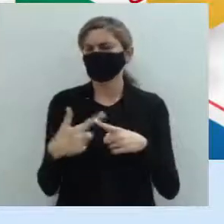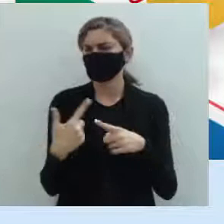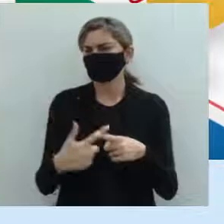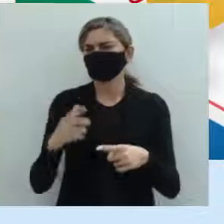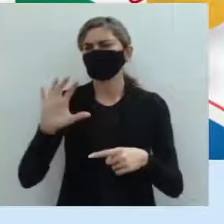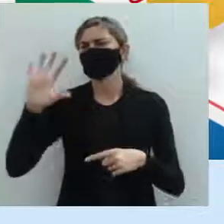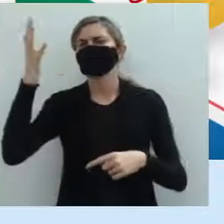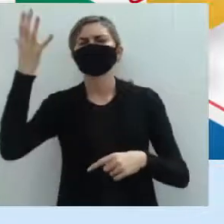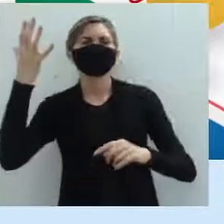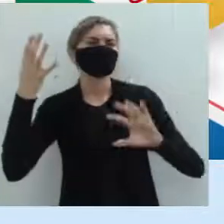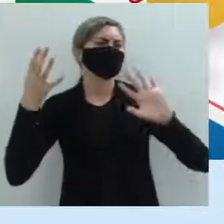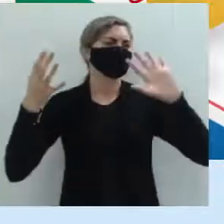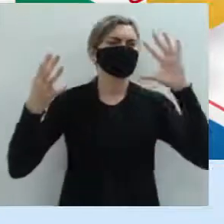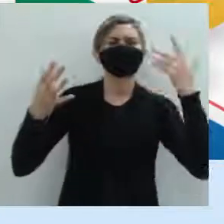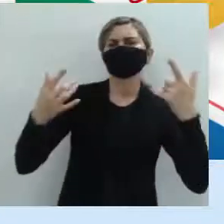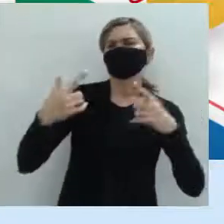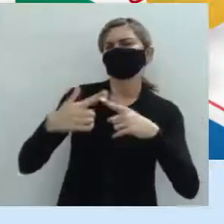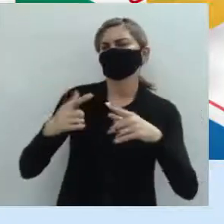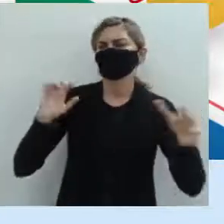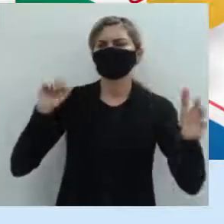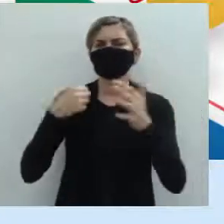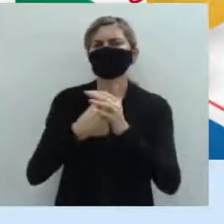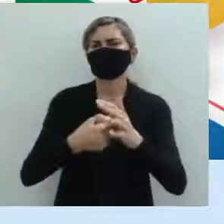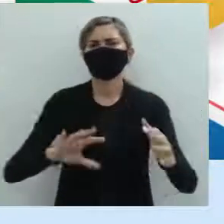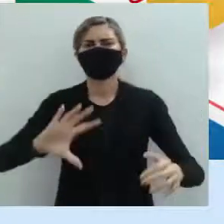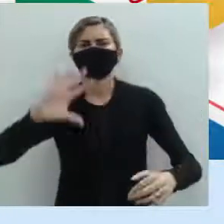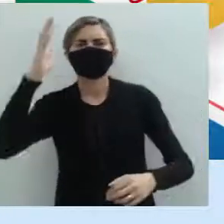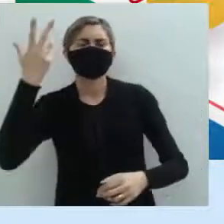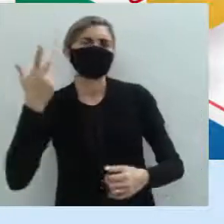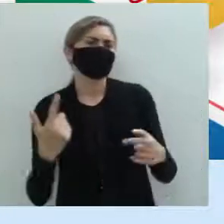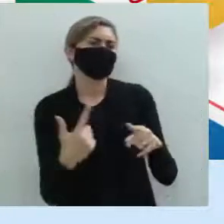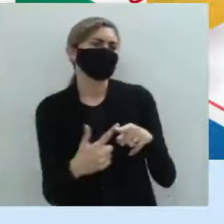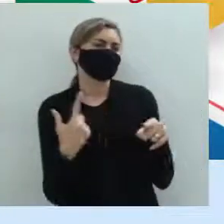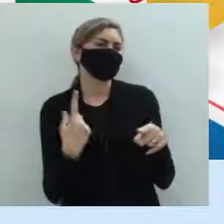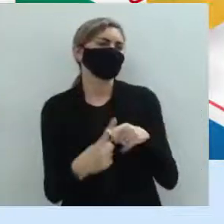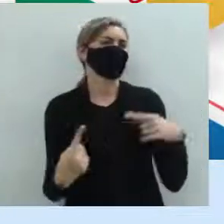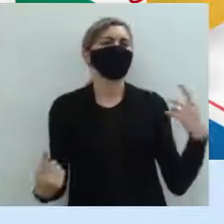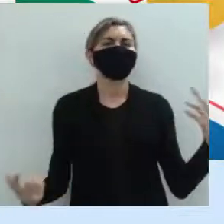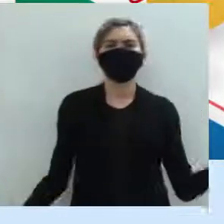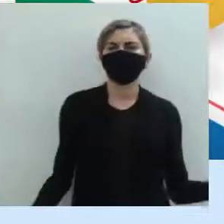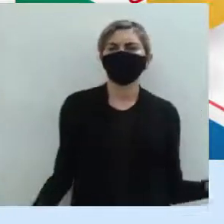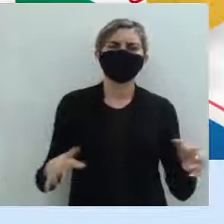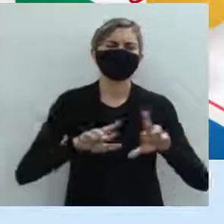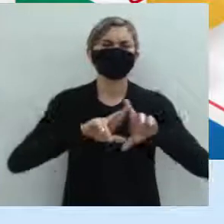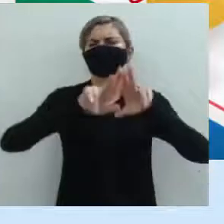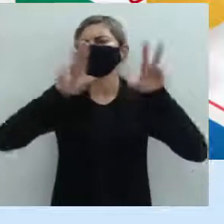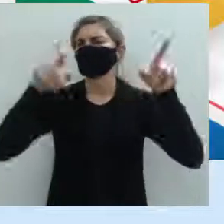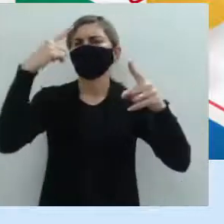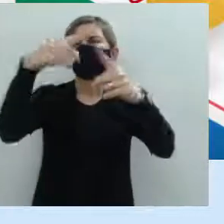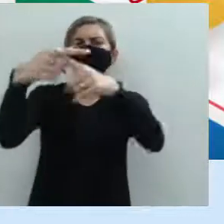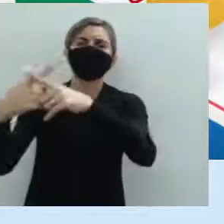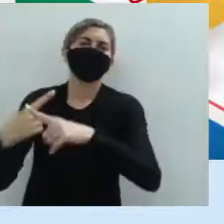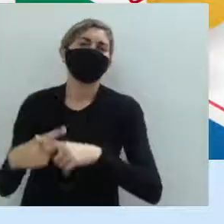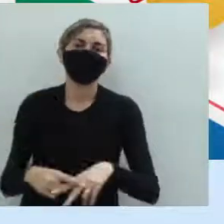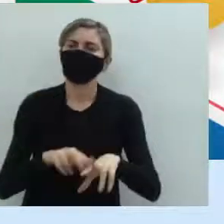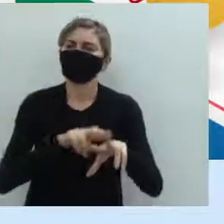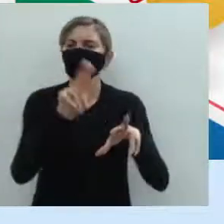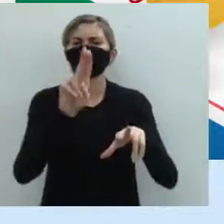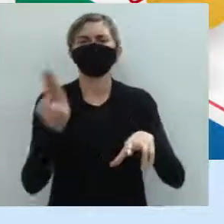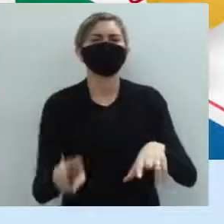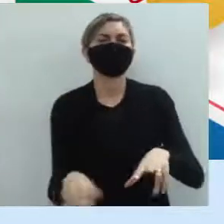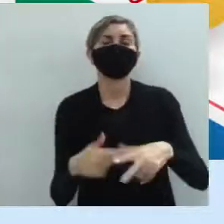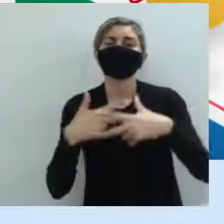situação aconteceu? Por que aquele acidente aconteceu? Por que enfim, a gente tenta dar nome às coisas, né?